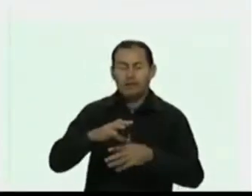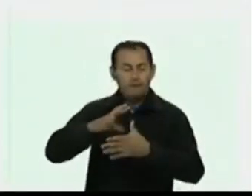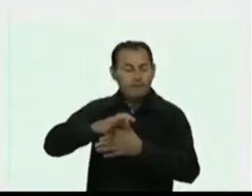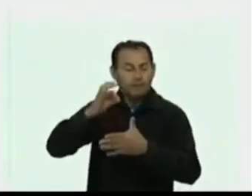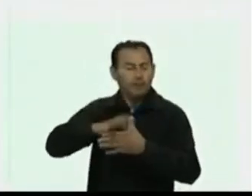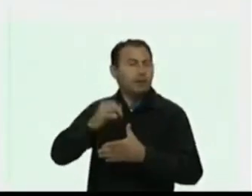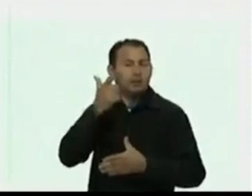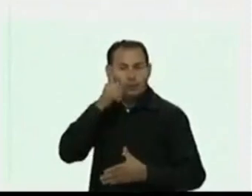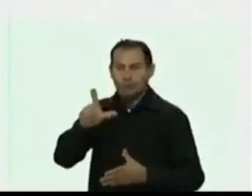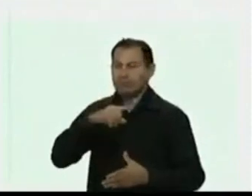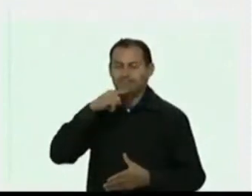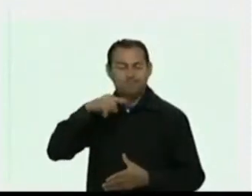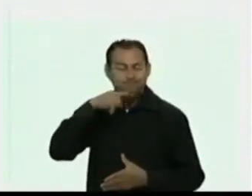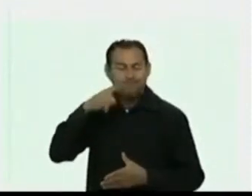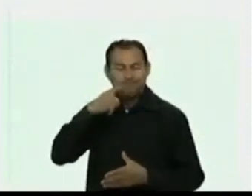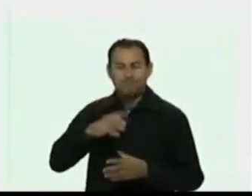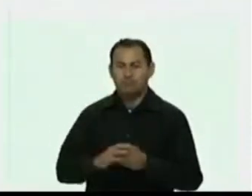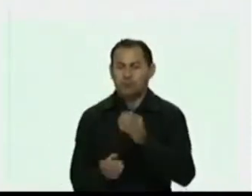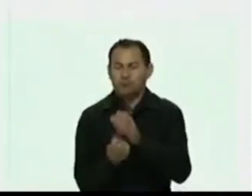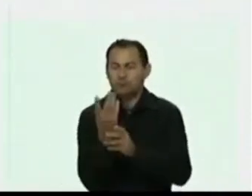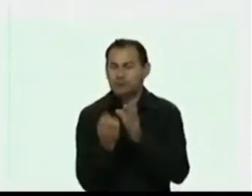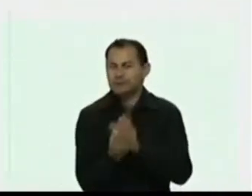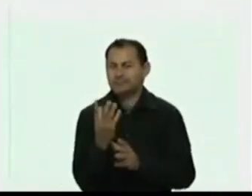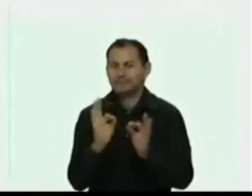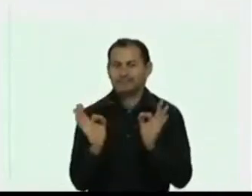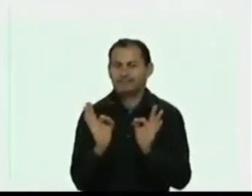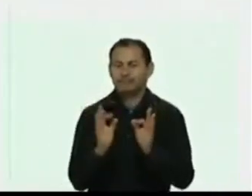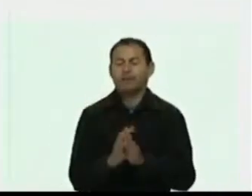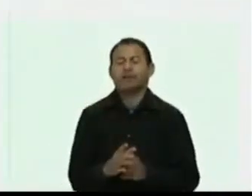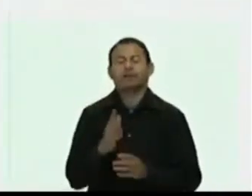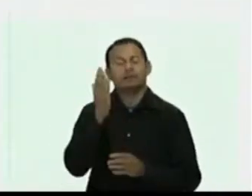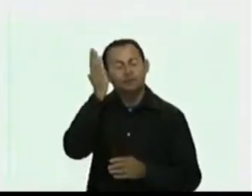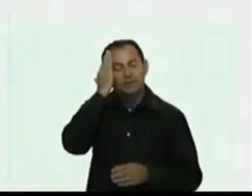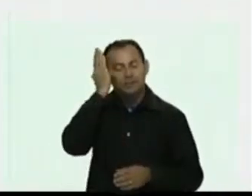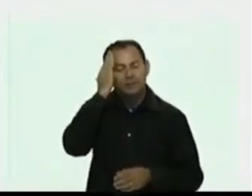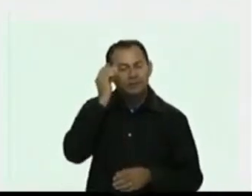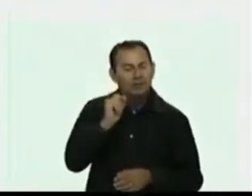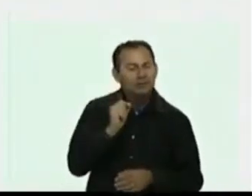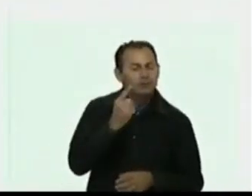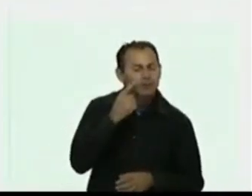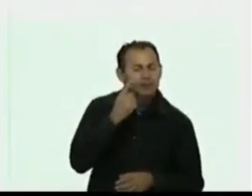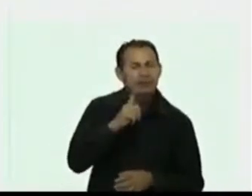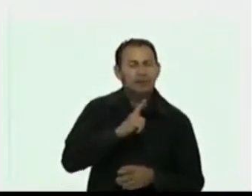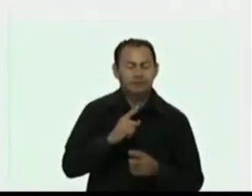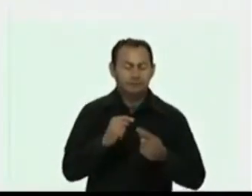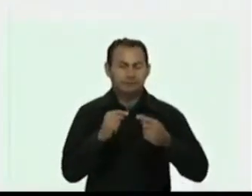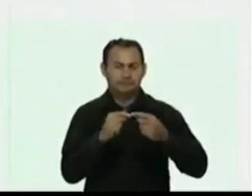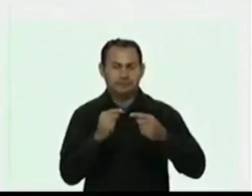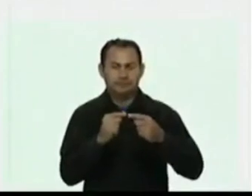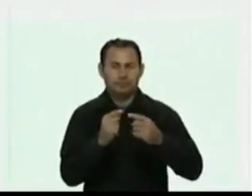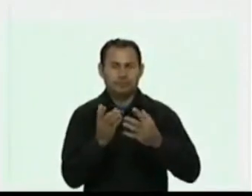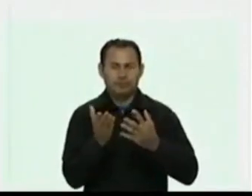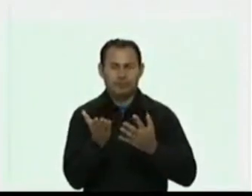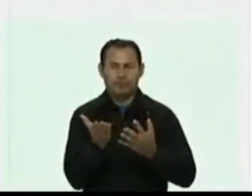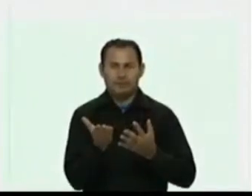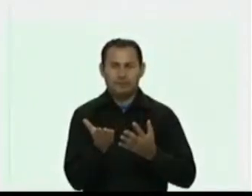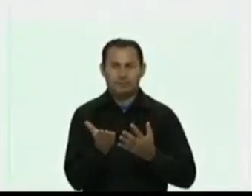expressa, não conseguiu ser produzida, então eu estou descobrindo aí que existe essa relação entre o